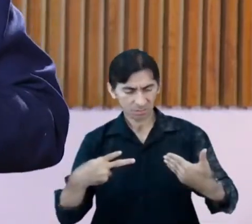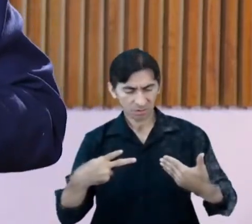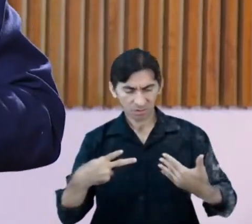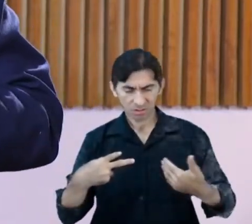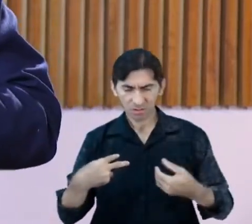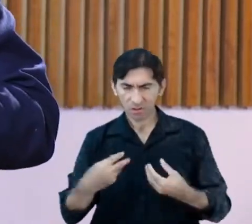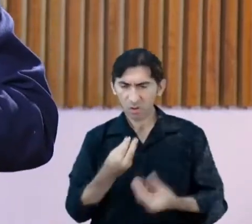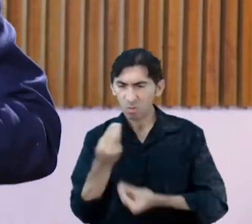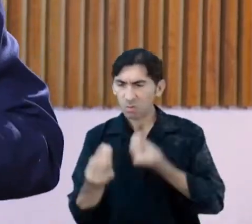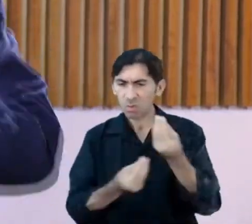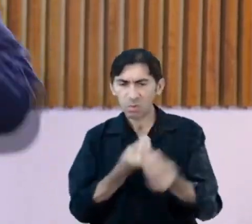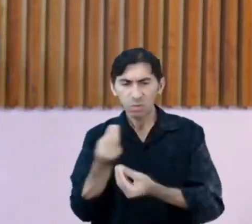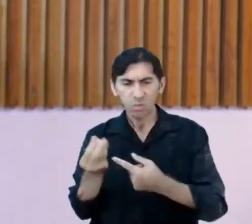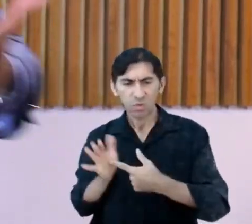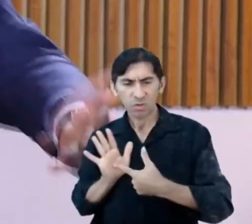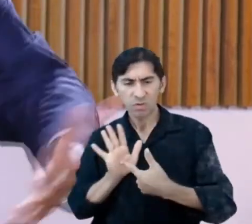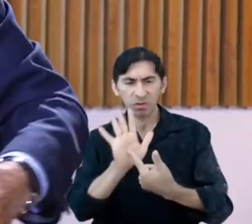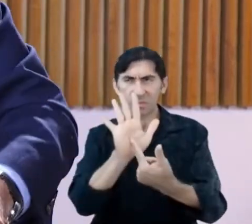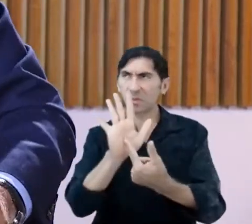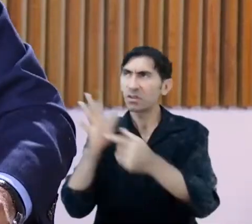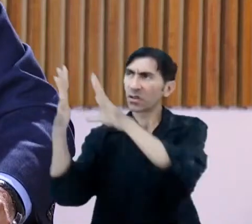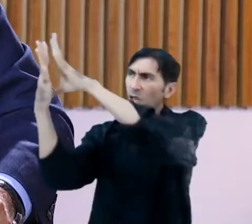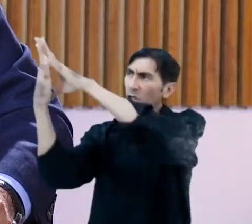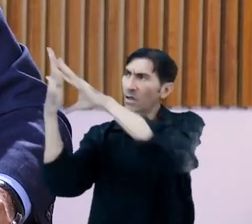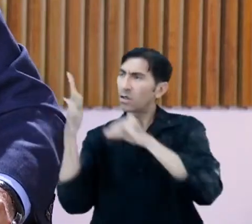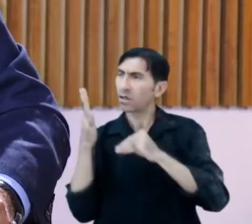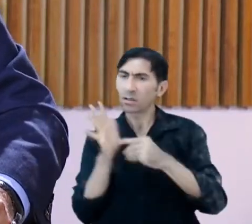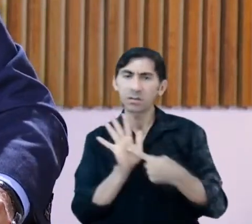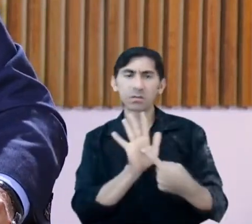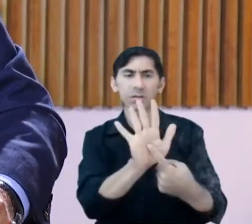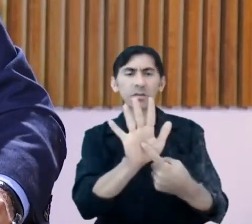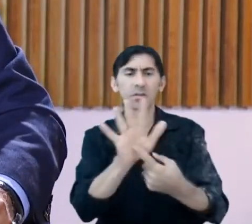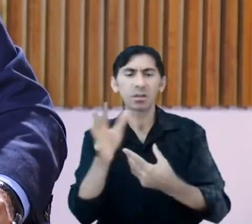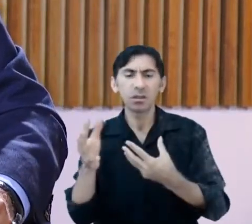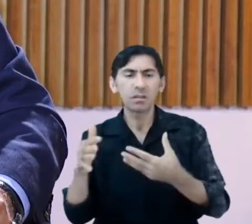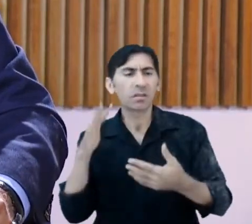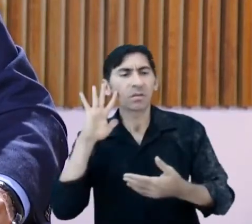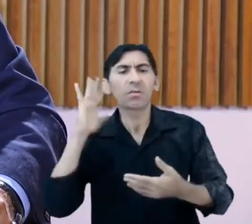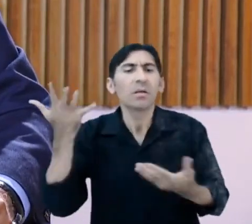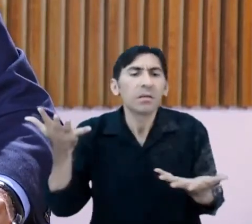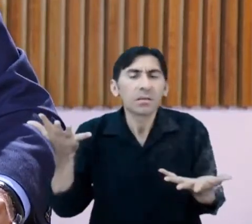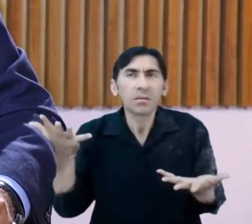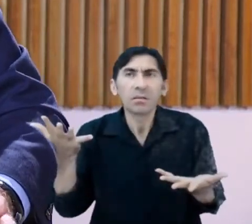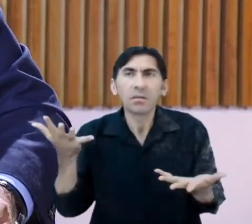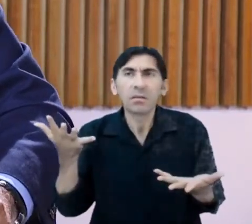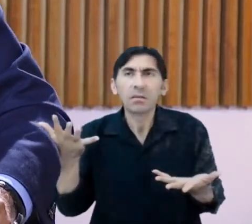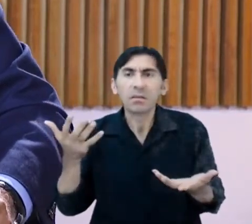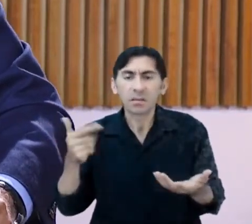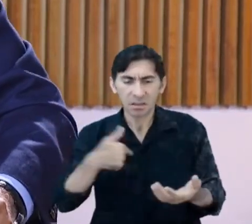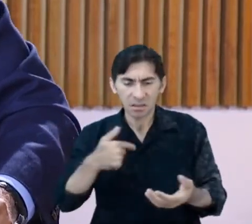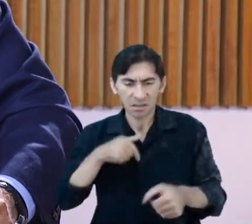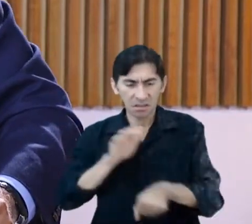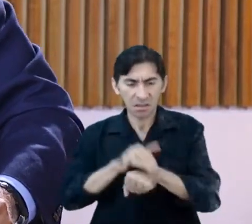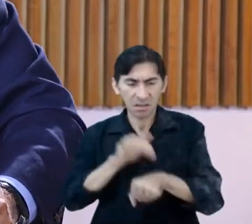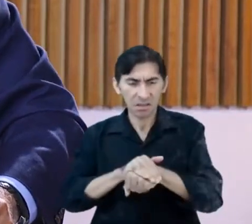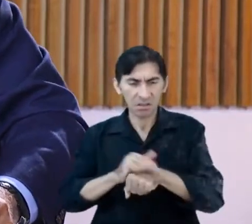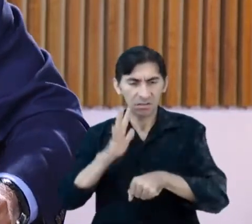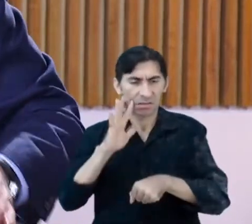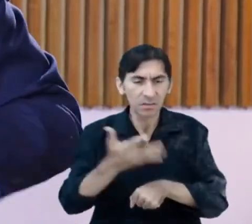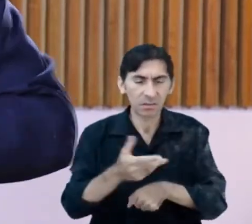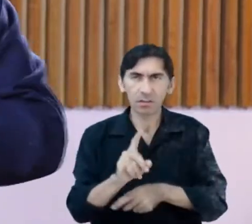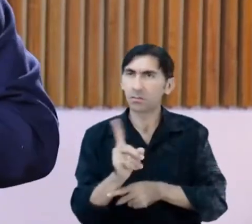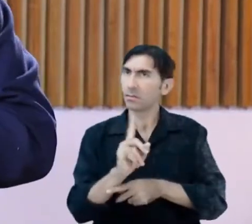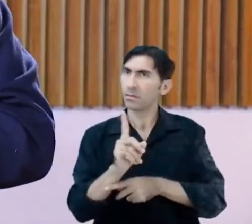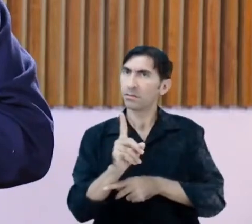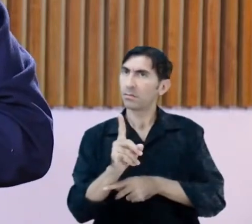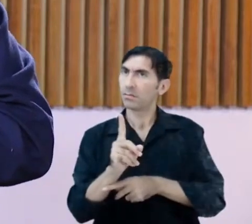vou refletir perfeitamente o caráter de Jesus? É obra minha isto? É eu que consigo fazer isso? Não. Observem que